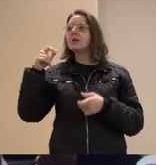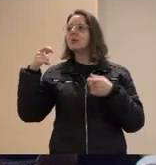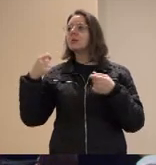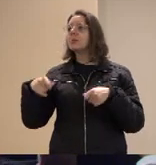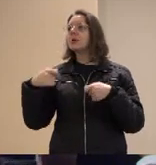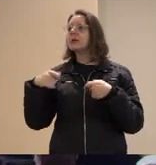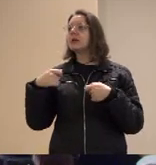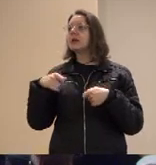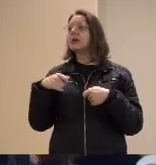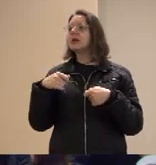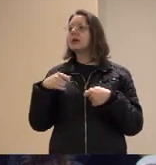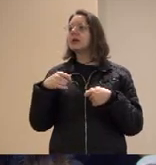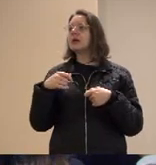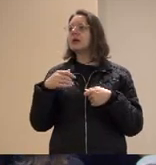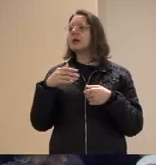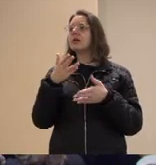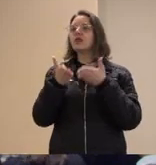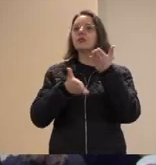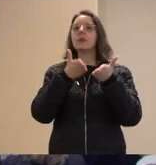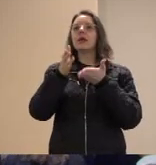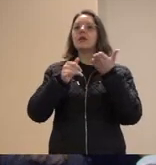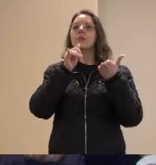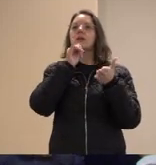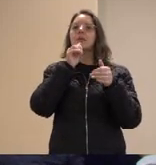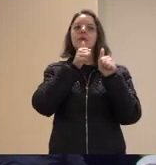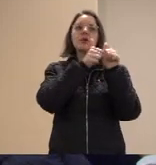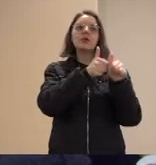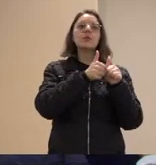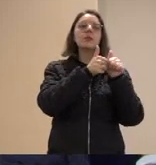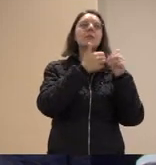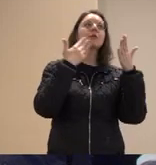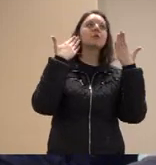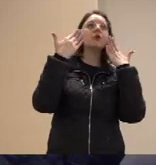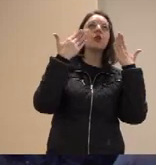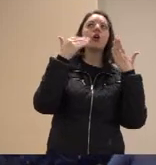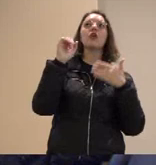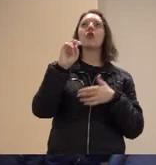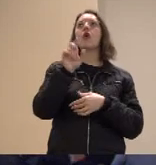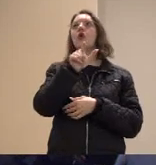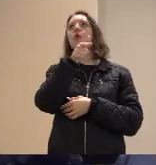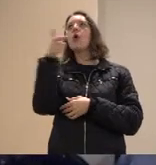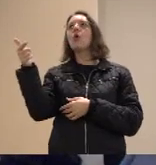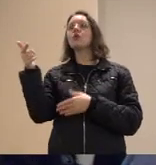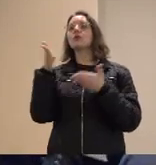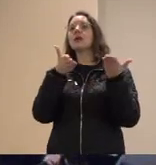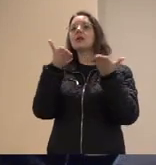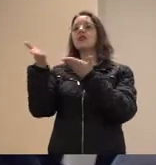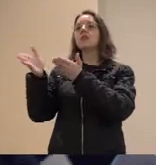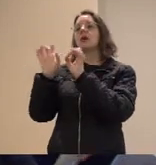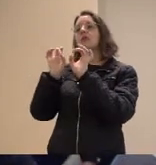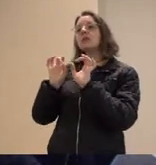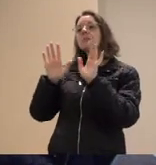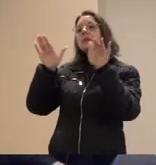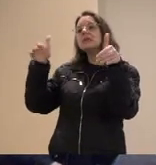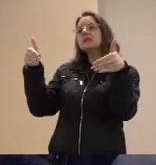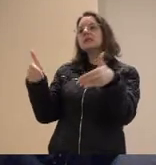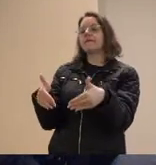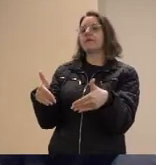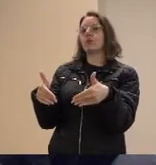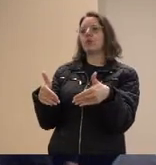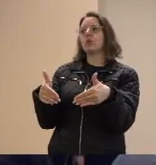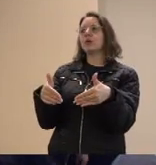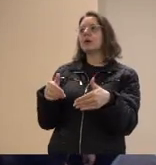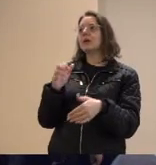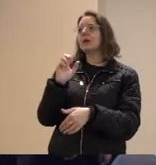de serviços como, por exemplo, de acompanhamento psicológico, de outros serviços especializados, se isso,